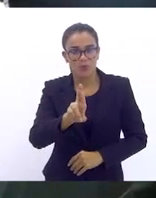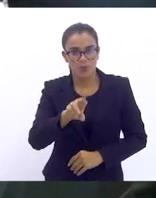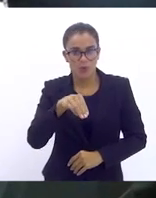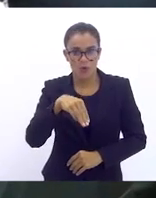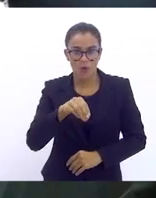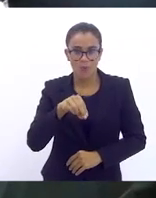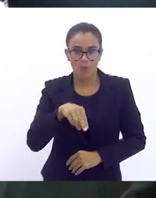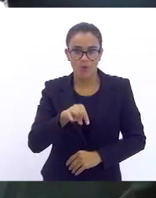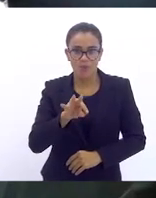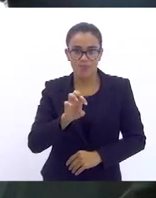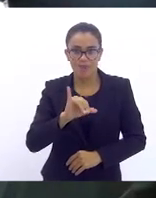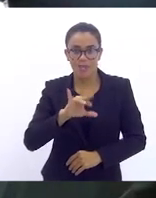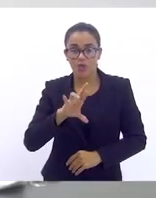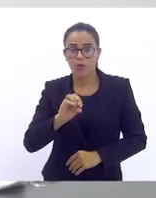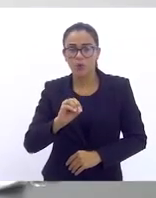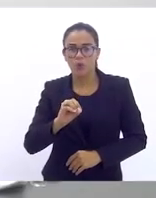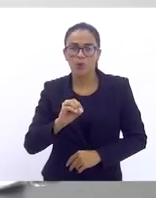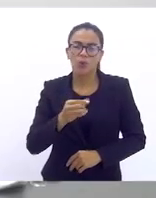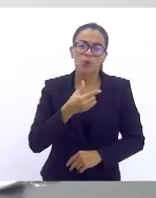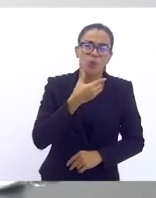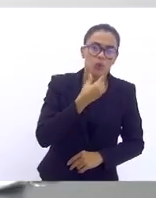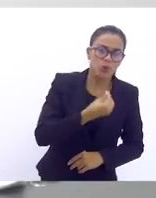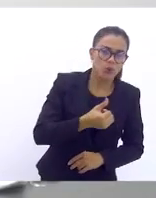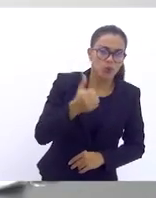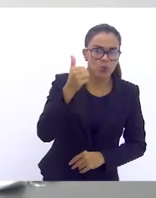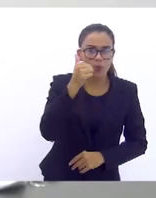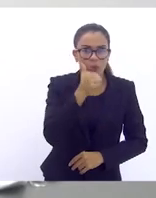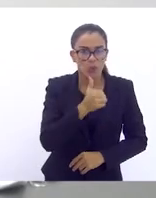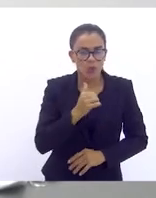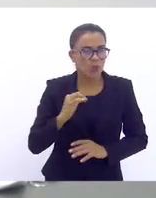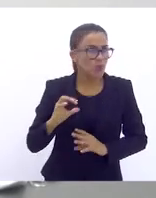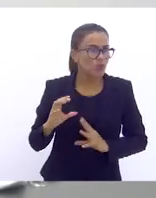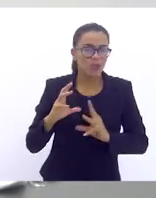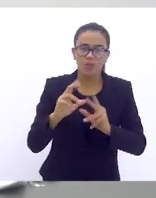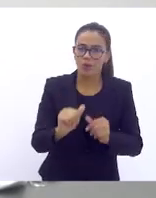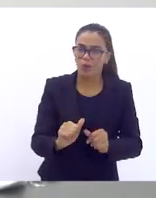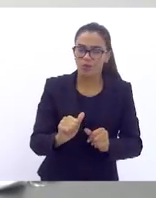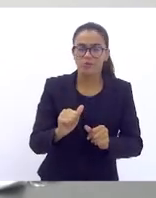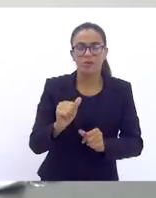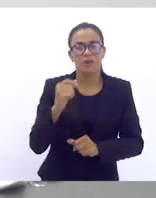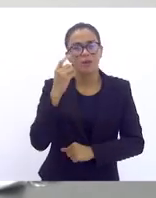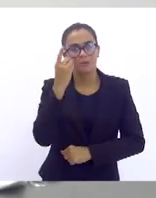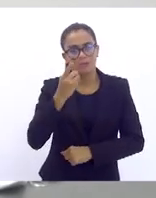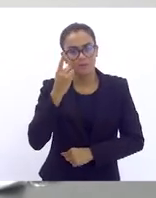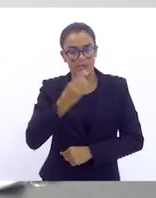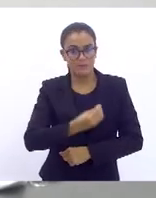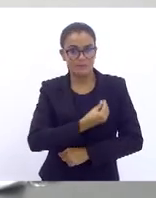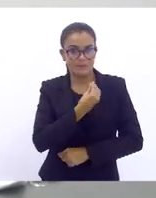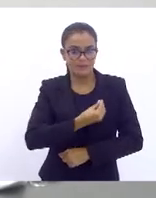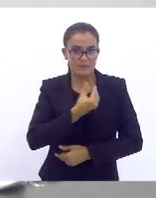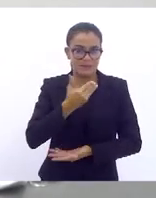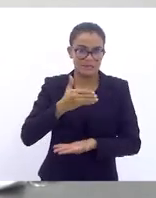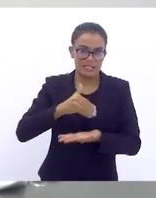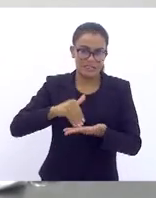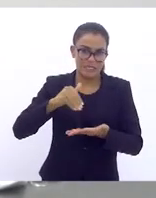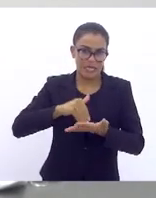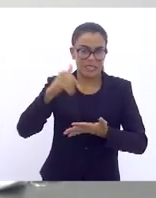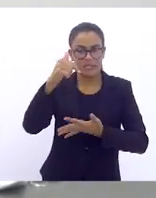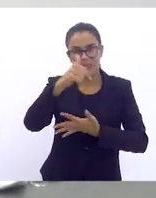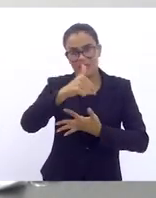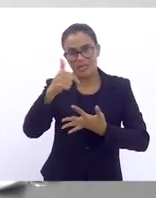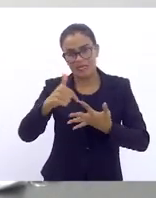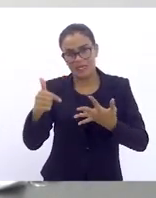todas e todos os deputados presentes secretários etc bom primeiro